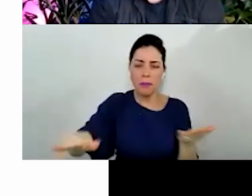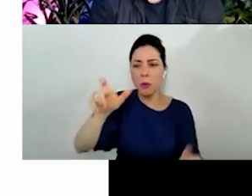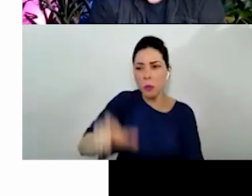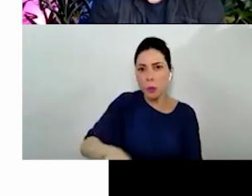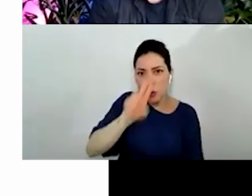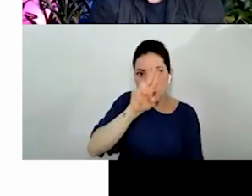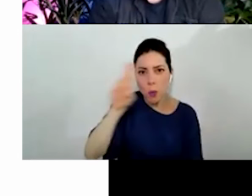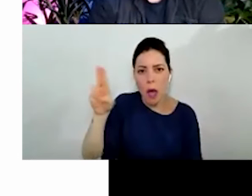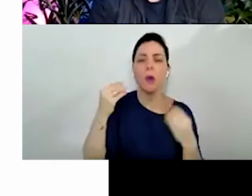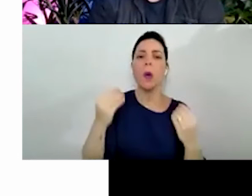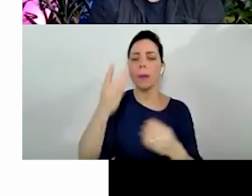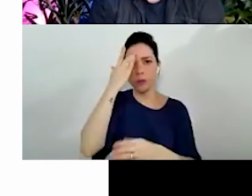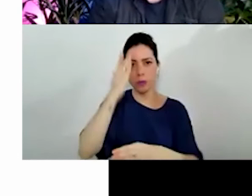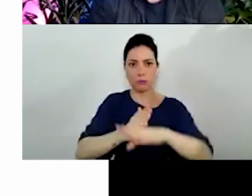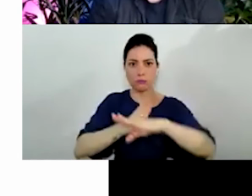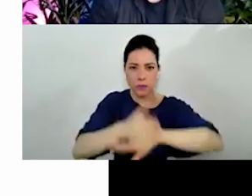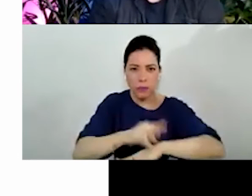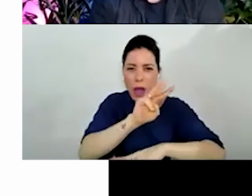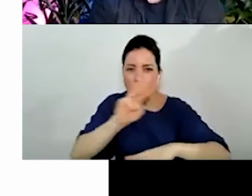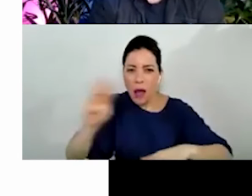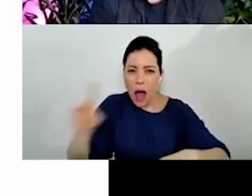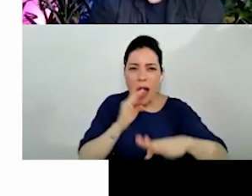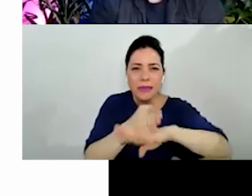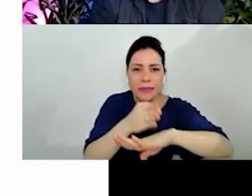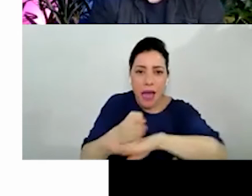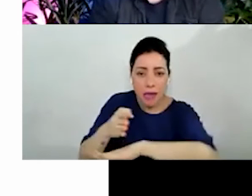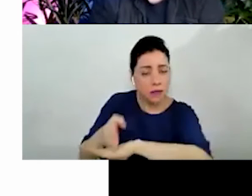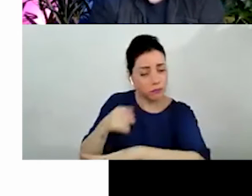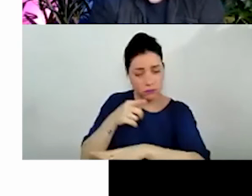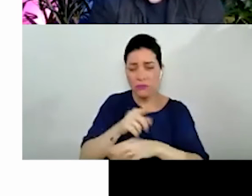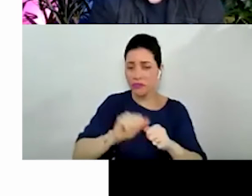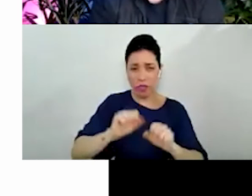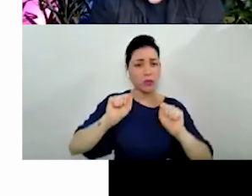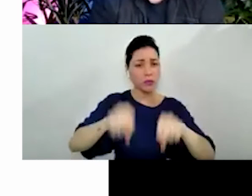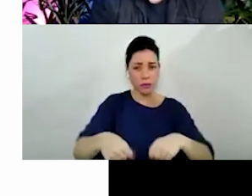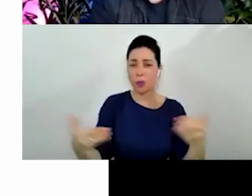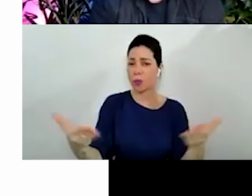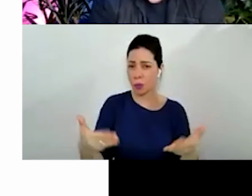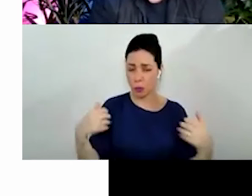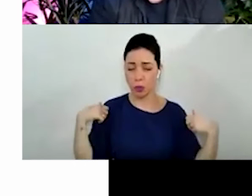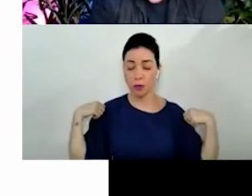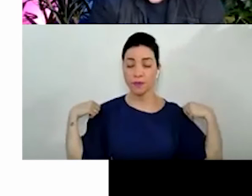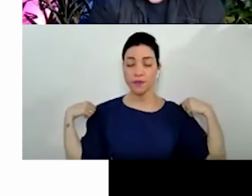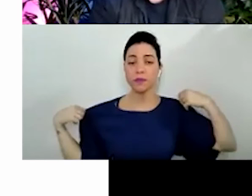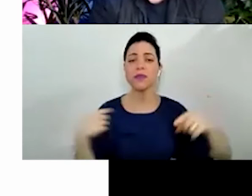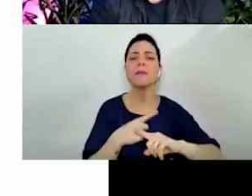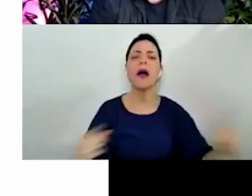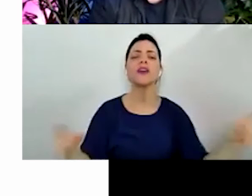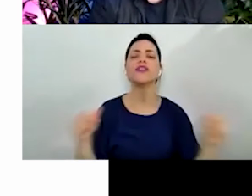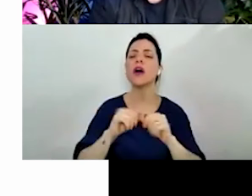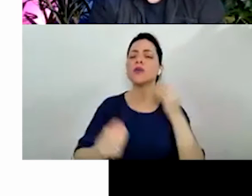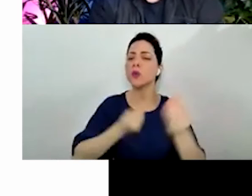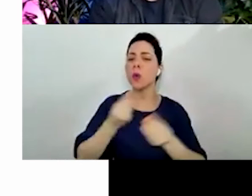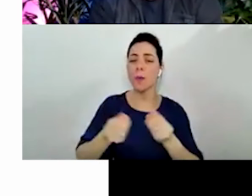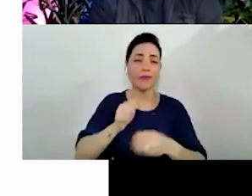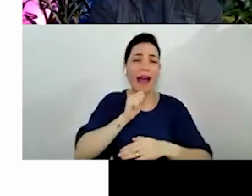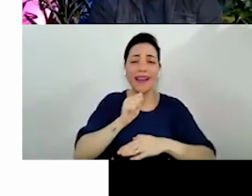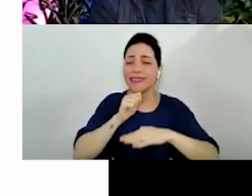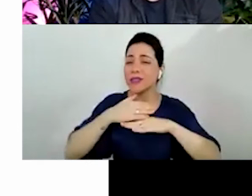como a pessoa tá navegando para determinado conteúdo isso é feito a hoje em dia mas é é uma forma ainda superficial